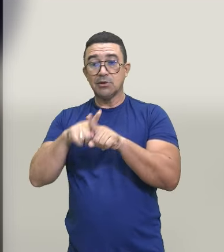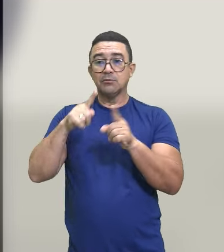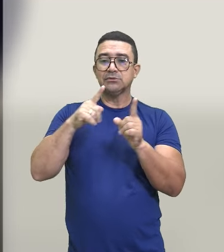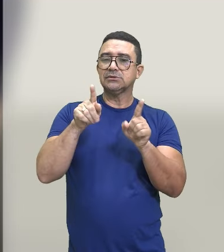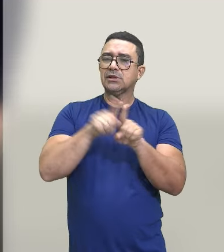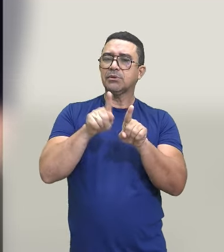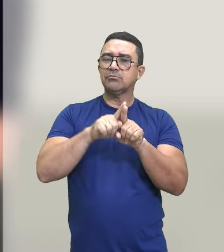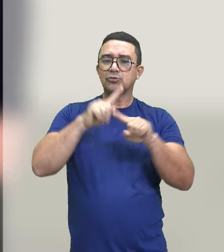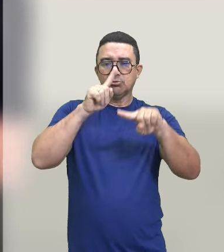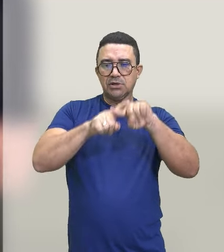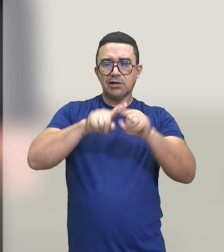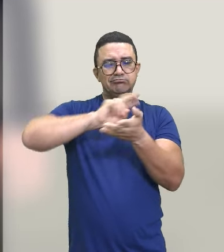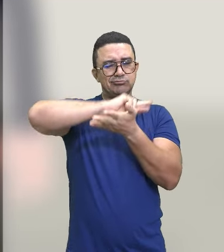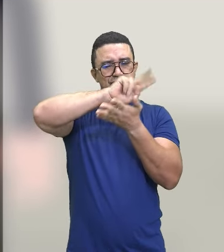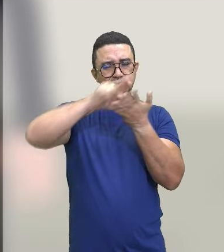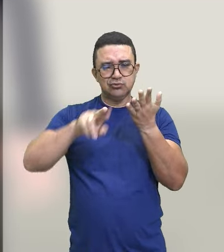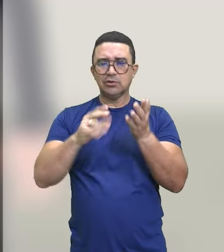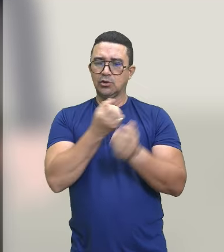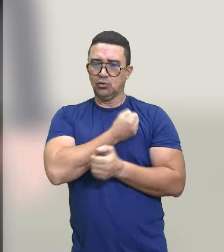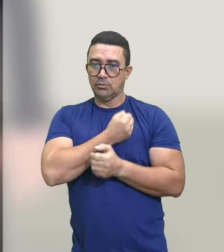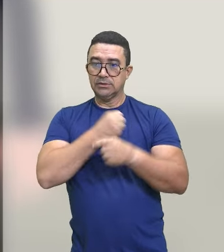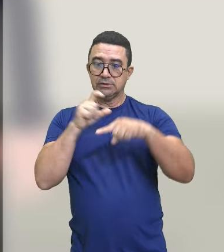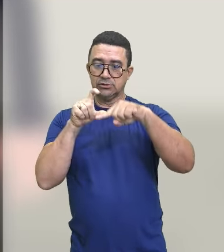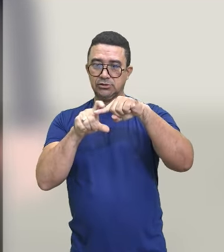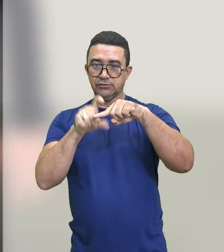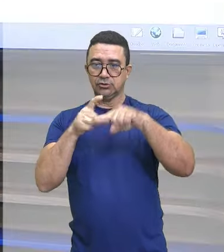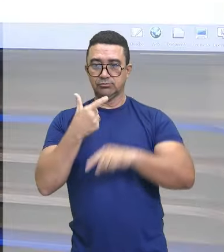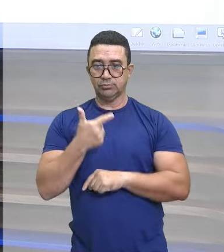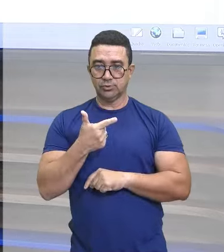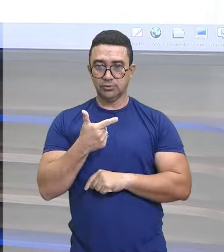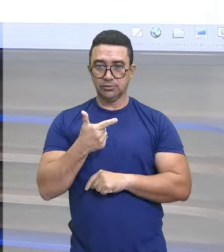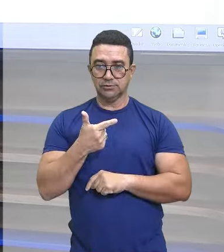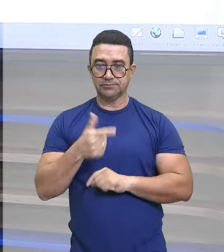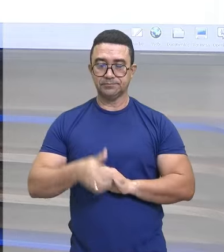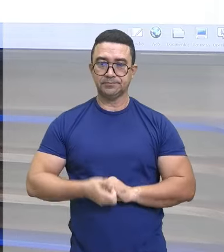termos, sendo dividido por 2.